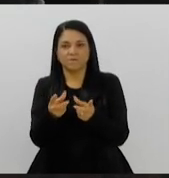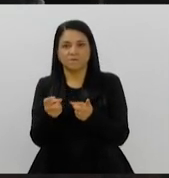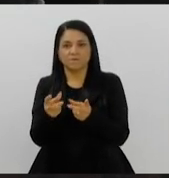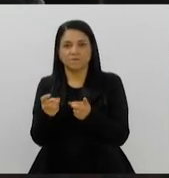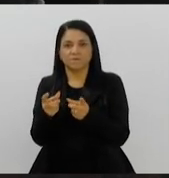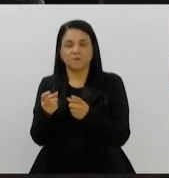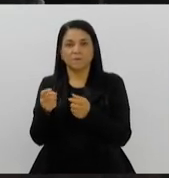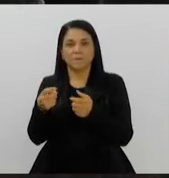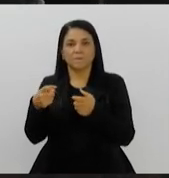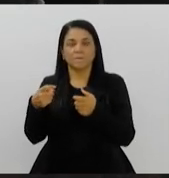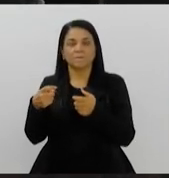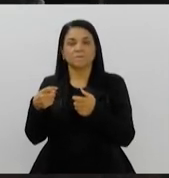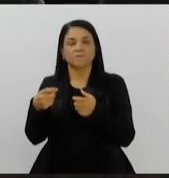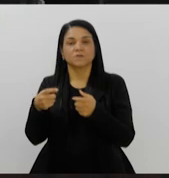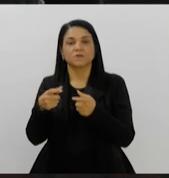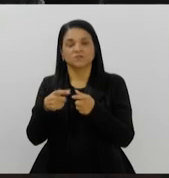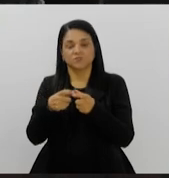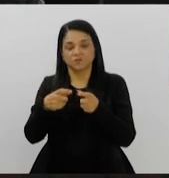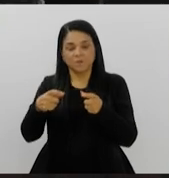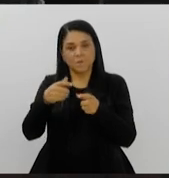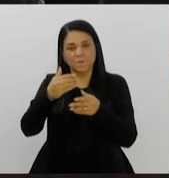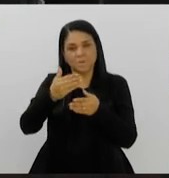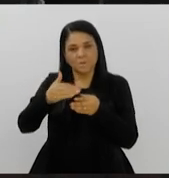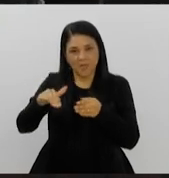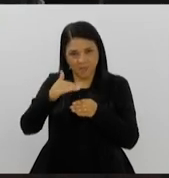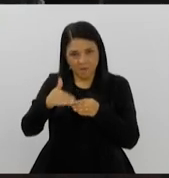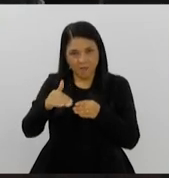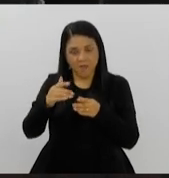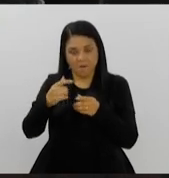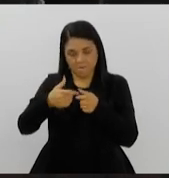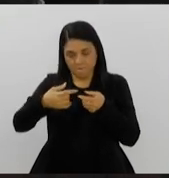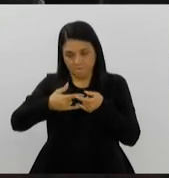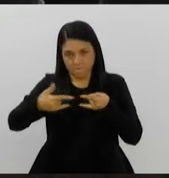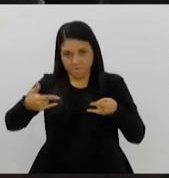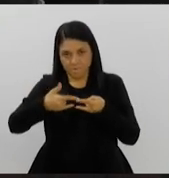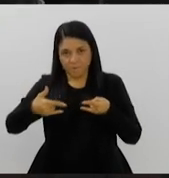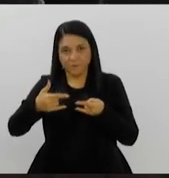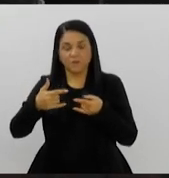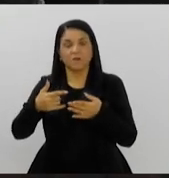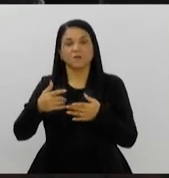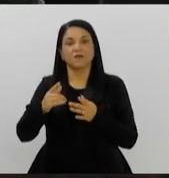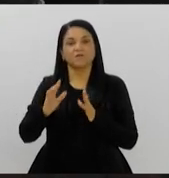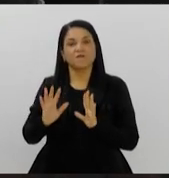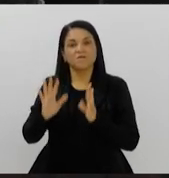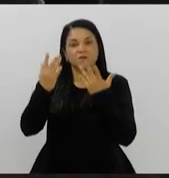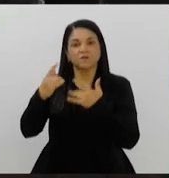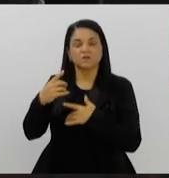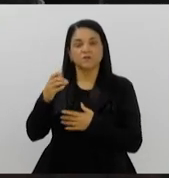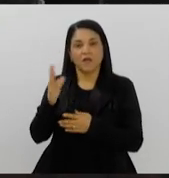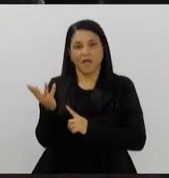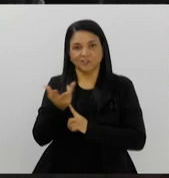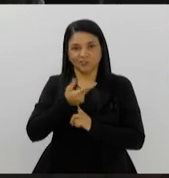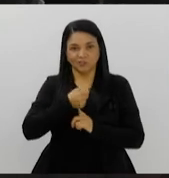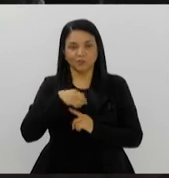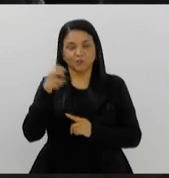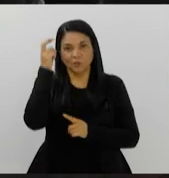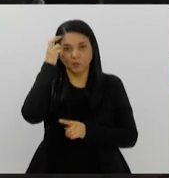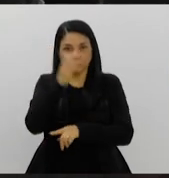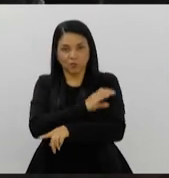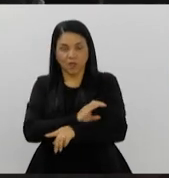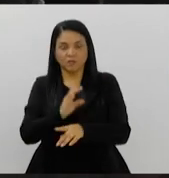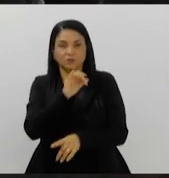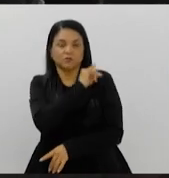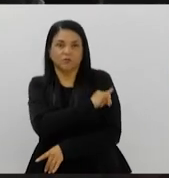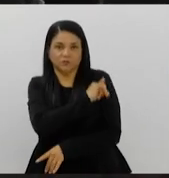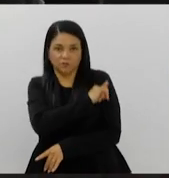de meia entrada para eventos artísticos, culturais e esportivos realizados no estado do Rio de Janeiro.